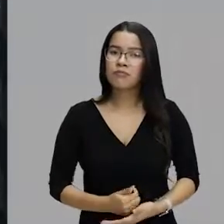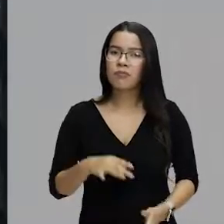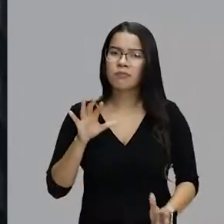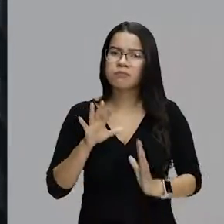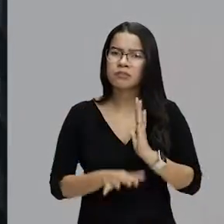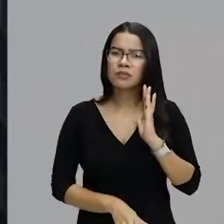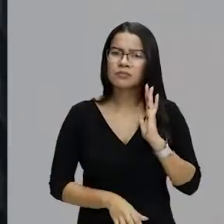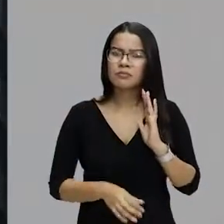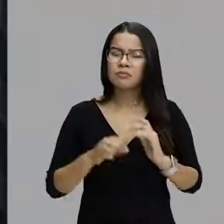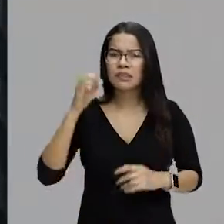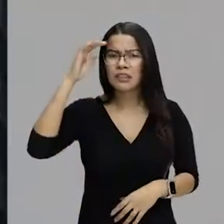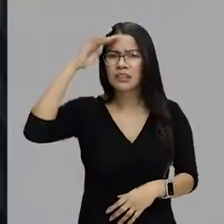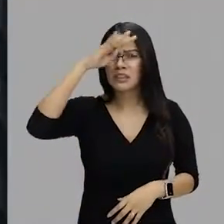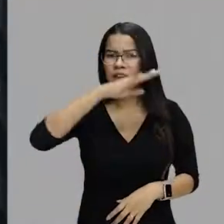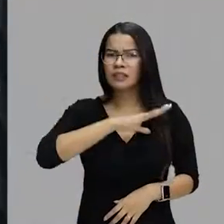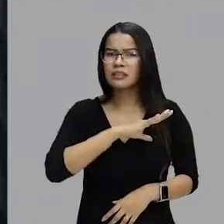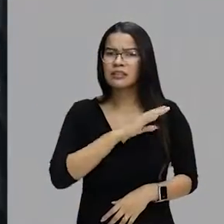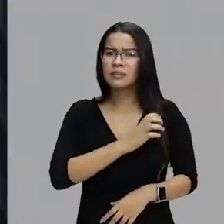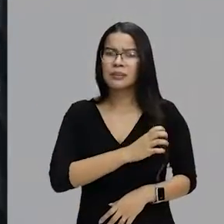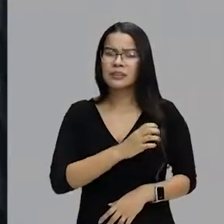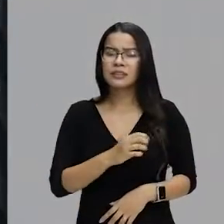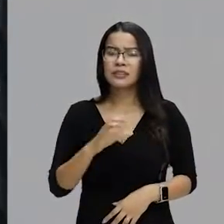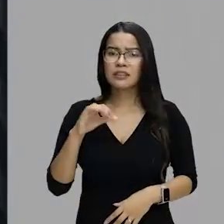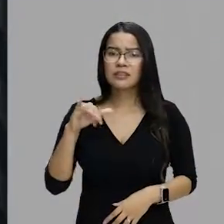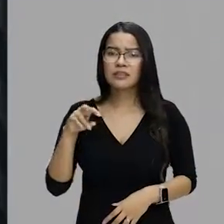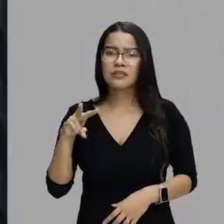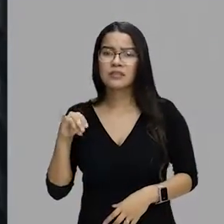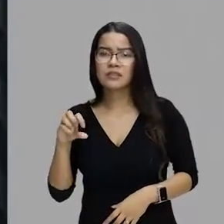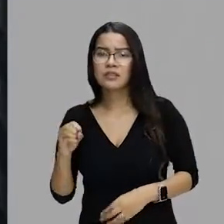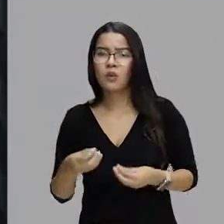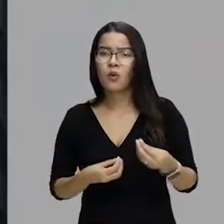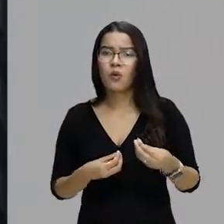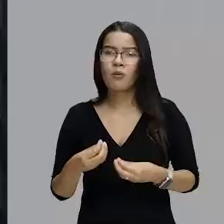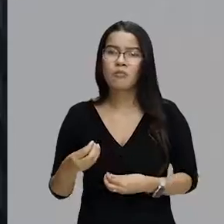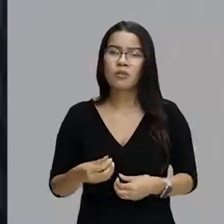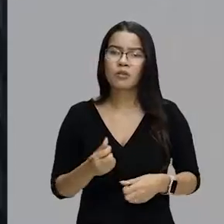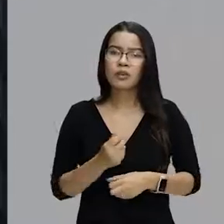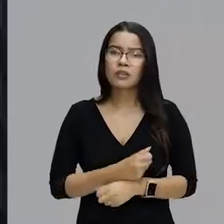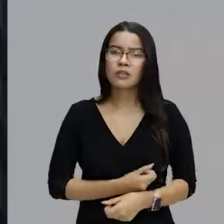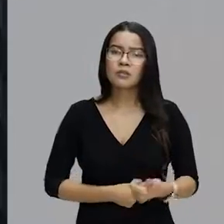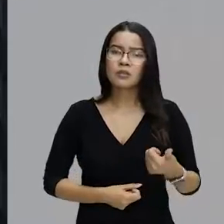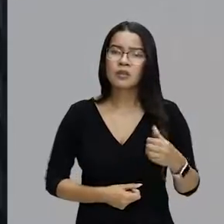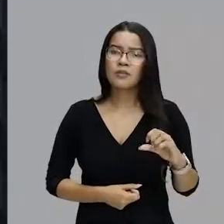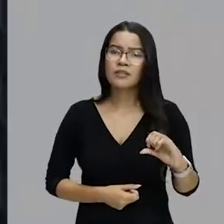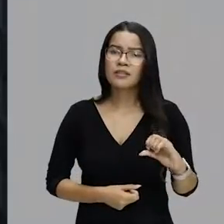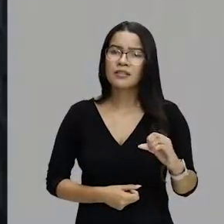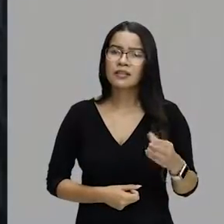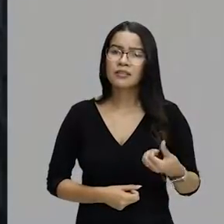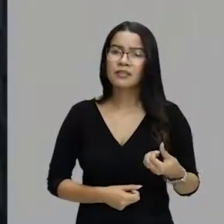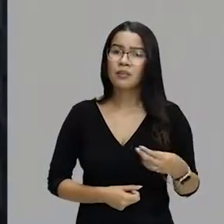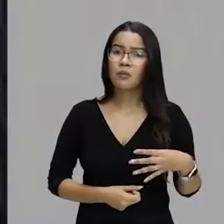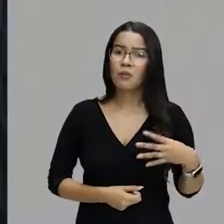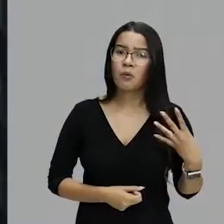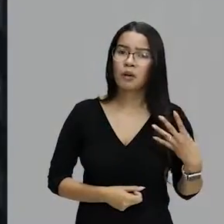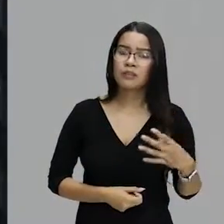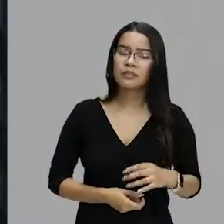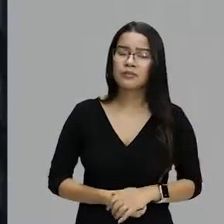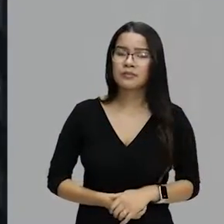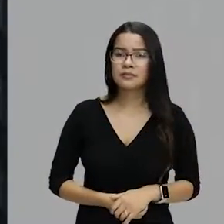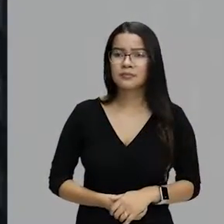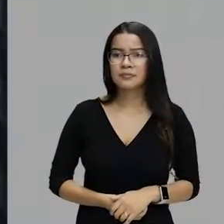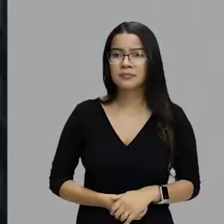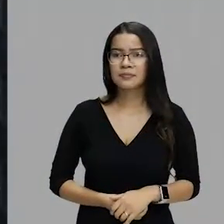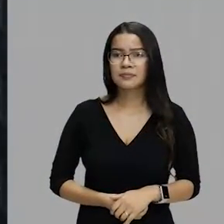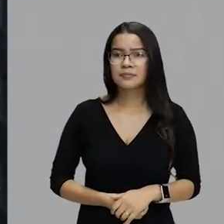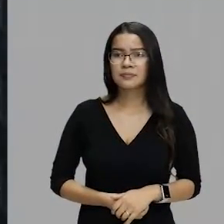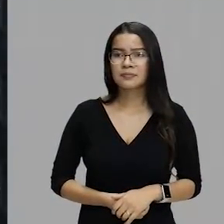ditatoriais, militares e civis da América Latina, como de 64 no Brasil, ou de uma forma direta, como foi o do Chile, ou de uma forma indireta, como foi o do